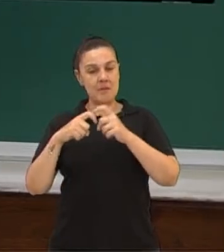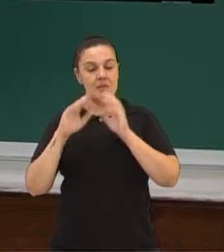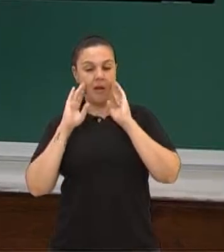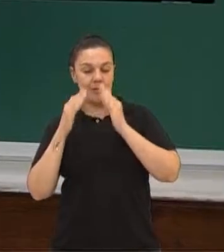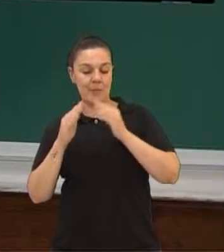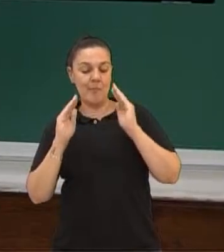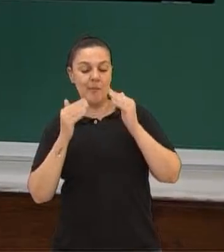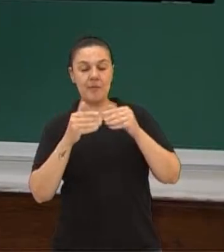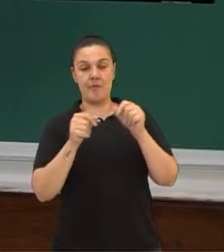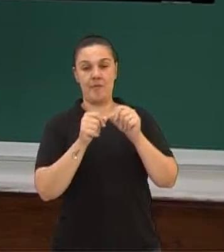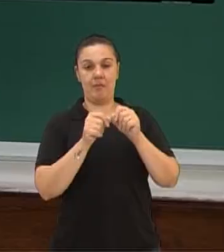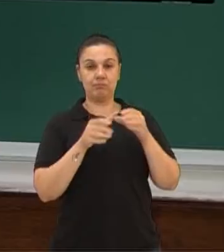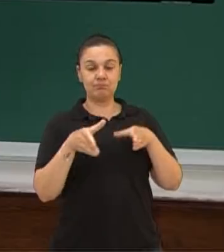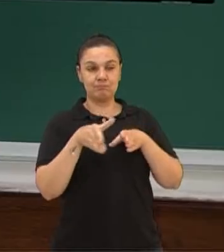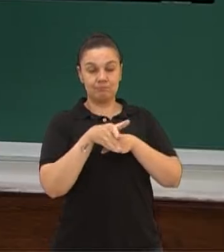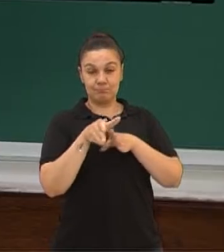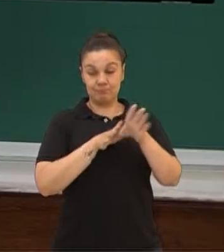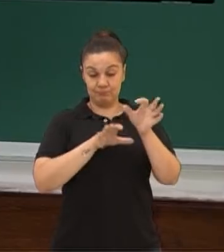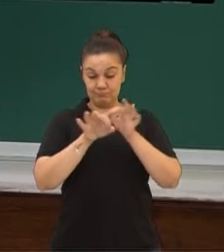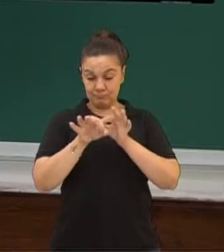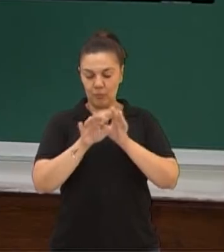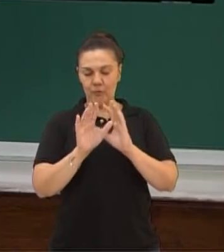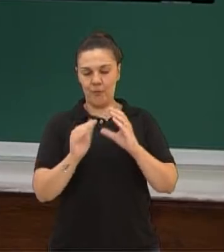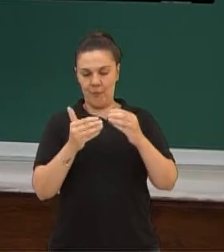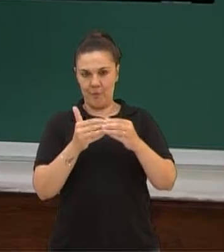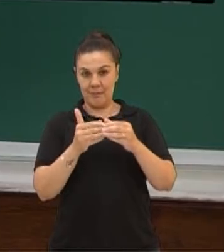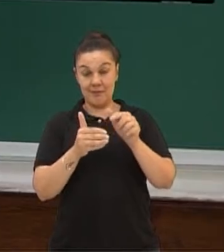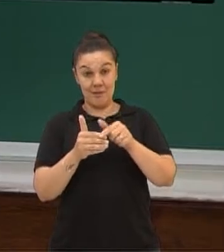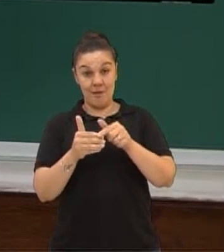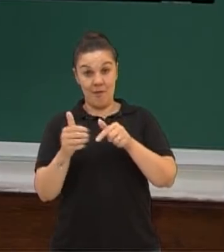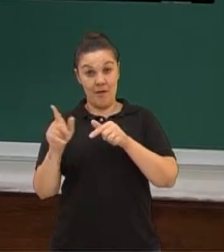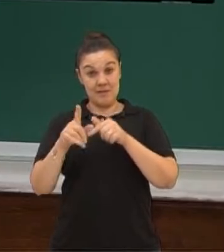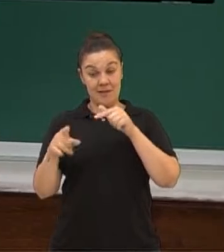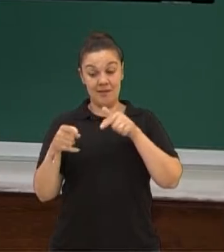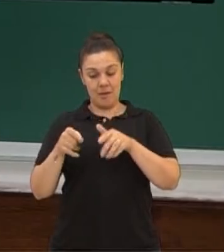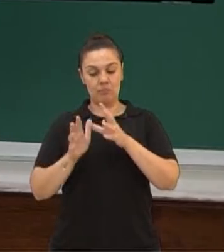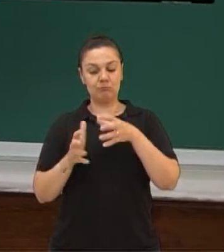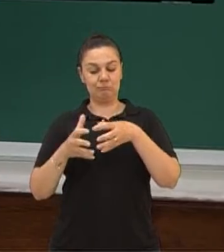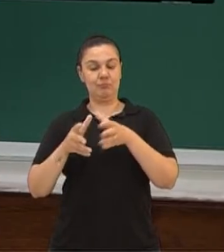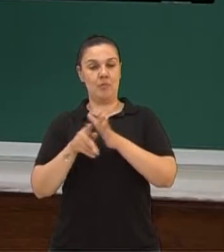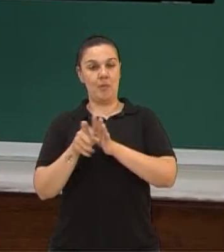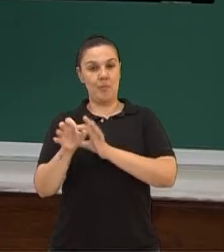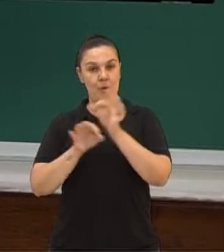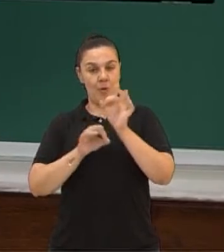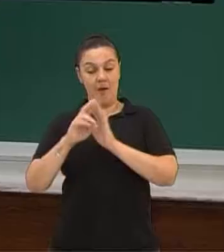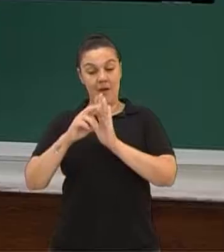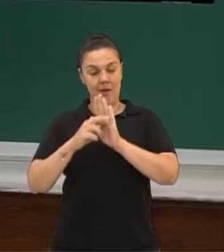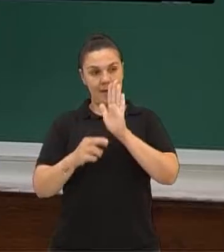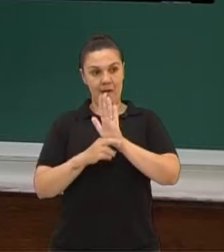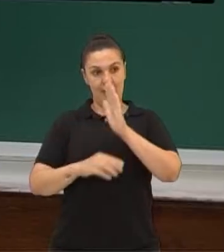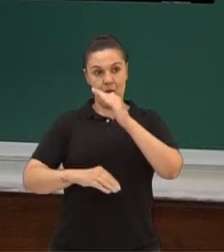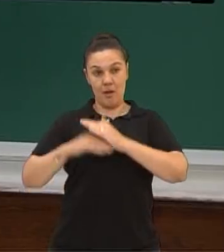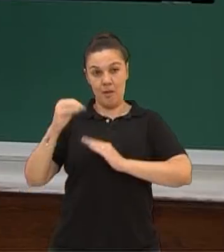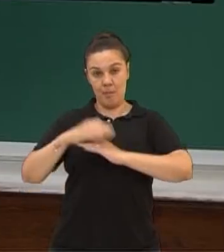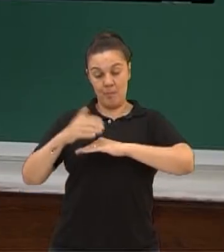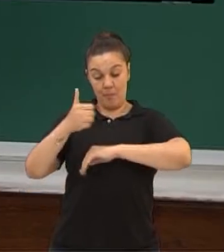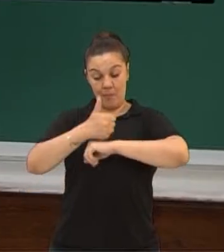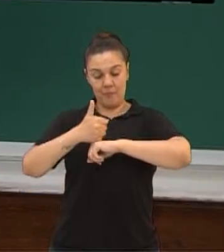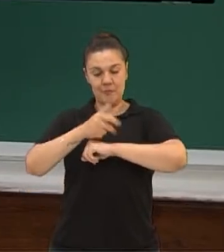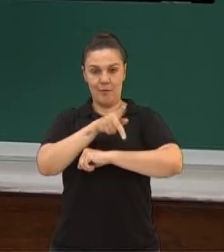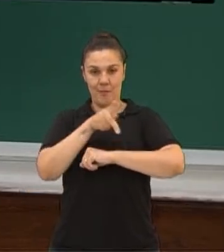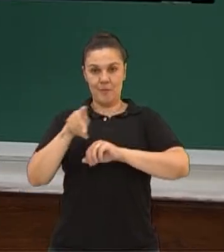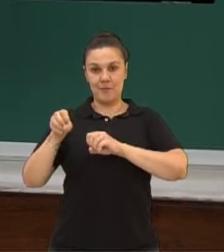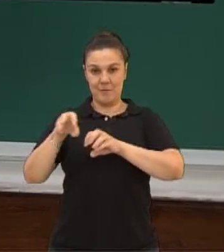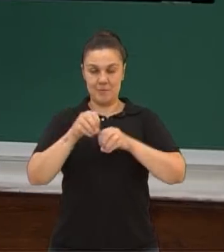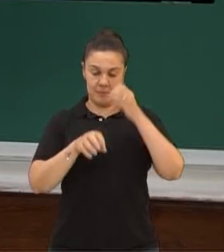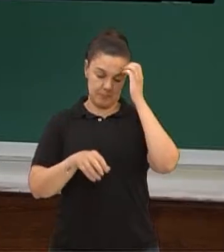profissão tem o seu conselho de regulamento. Então, o CREF, o CONFEF, é o sistema que regulamenta a profissão do professor de educação física, tá?